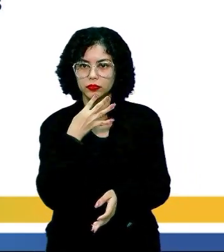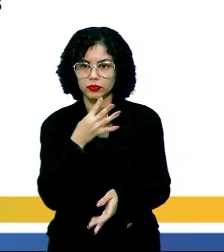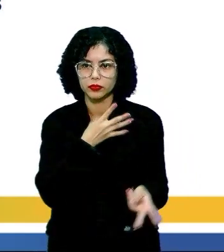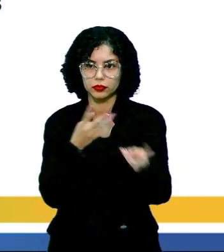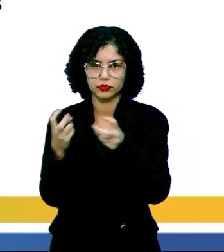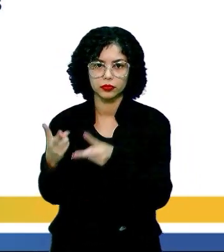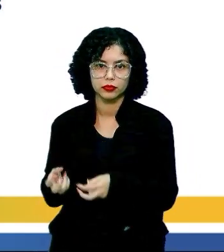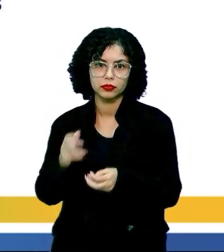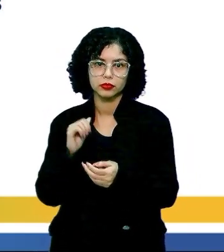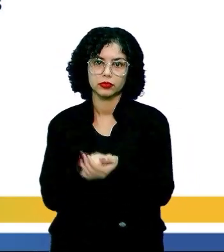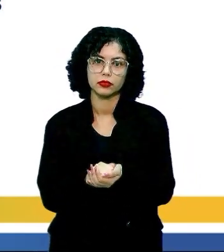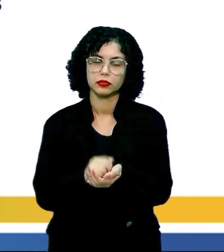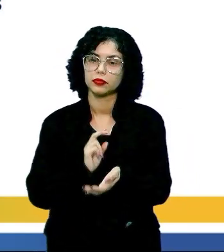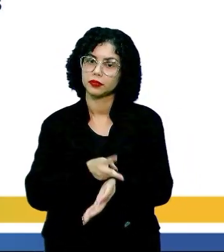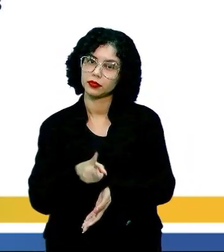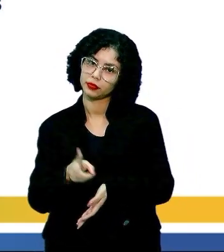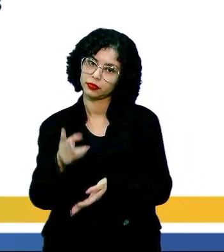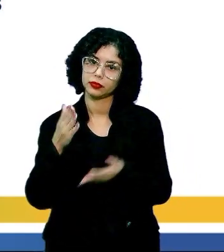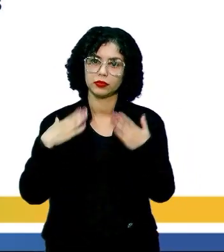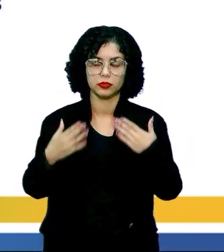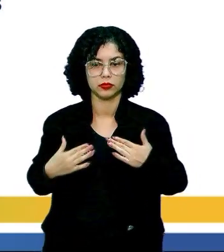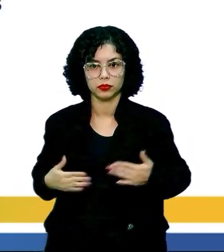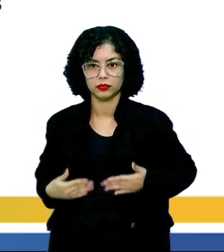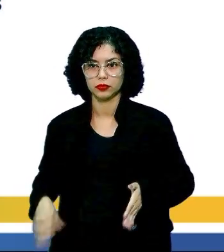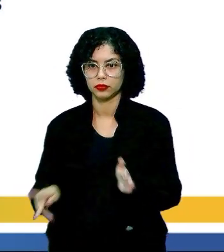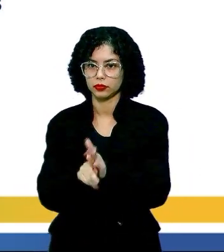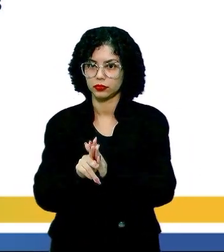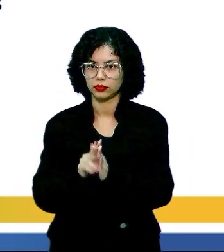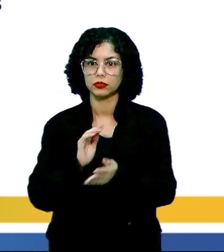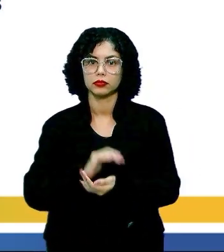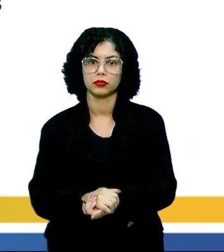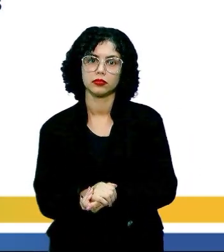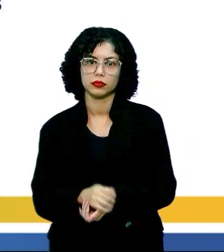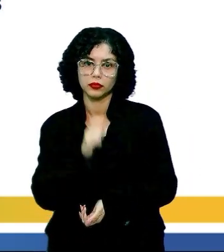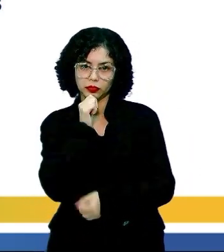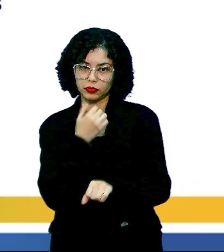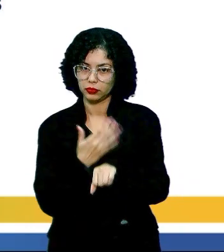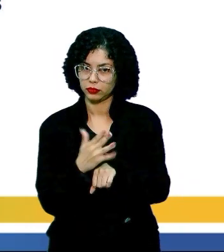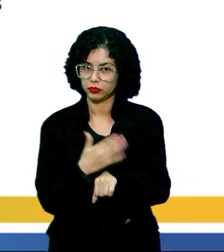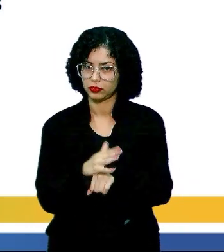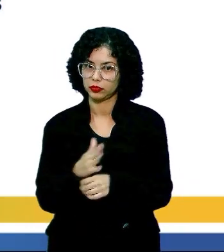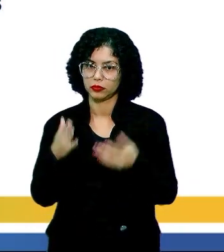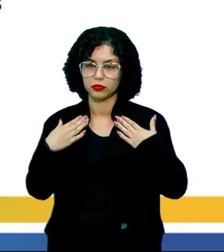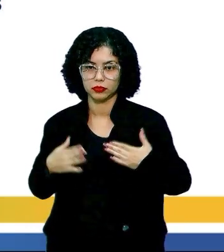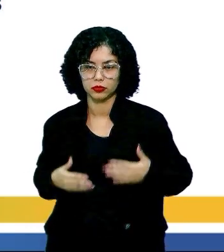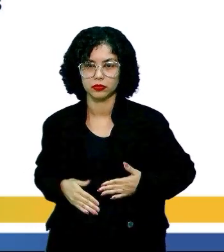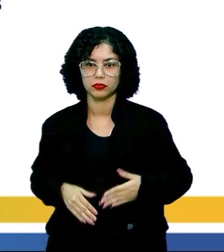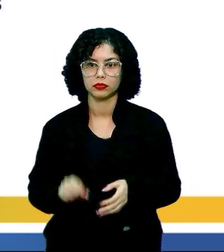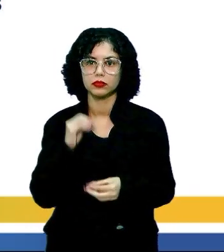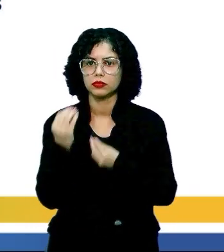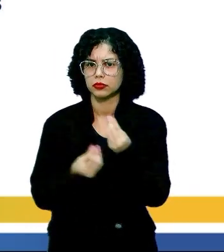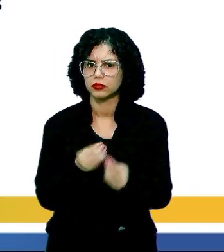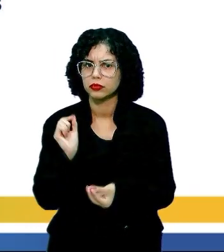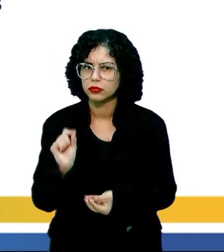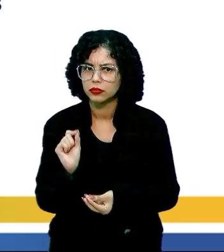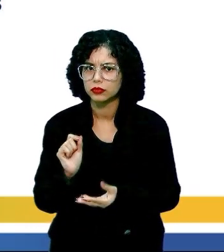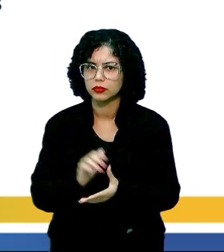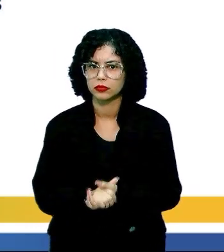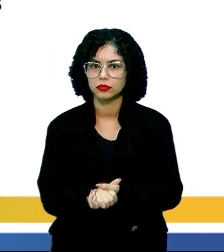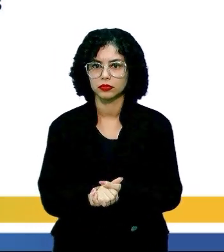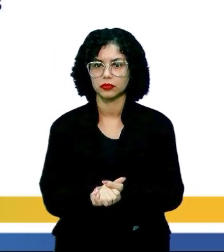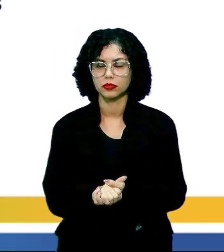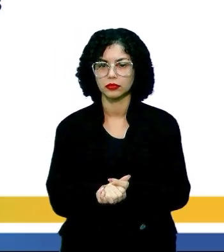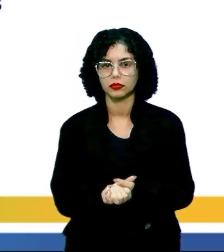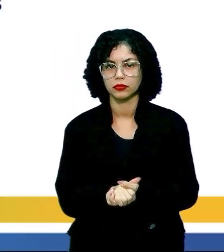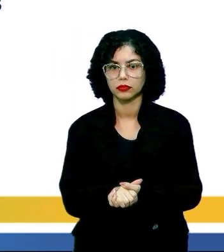a conhecer e a perceber de forma permanente e continua o seu próprio corpo concedendo as práticas corporais como meio